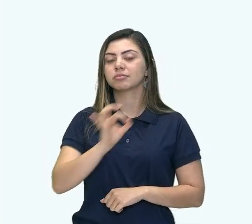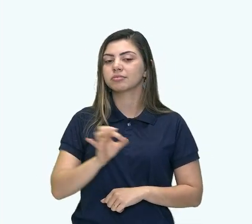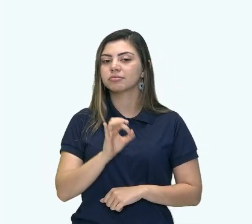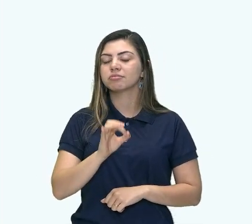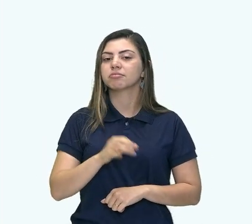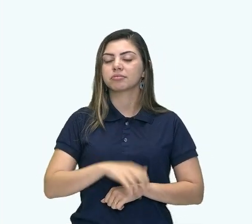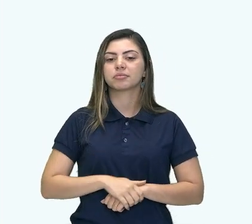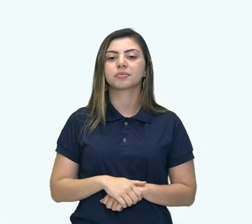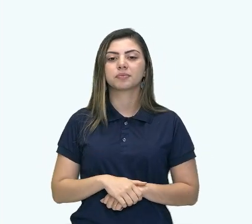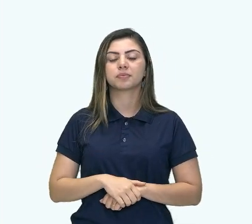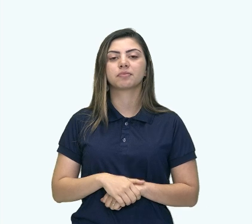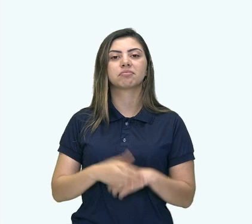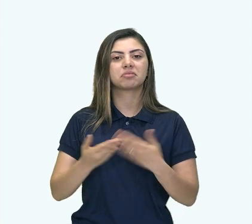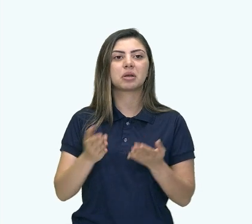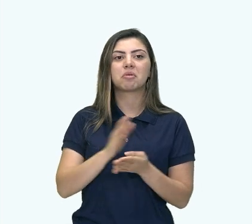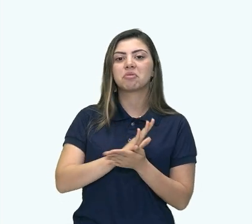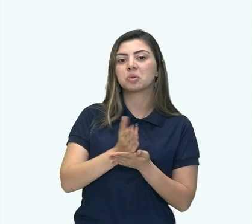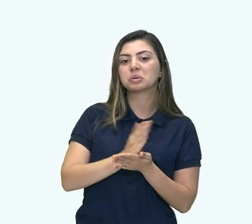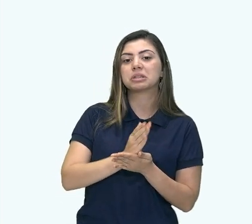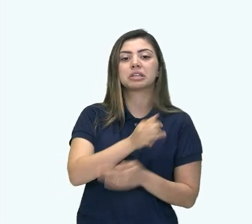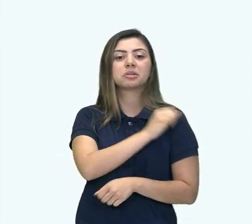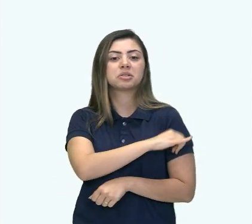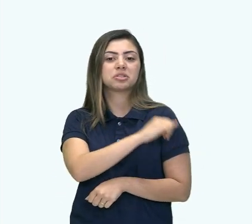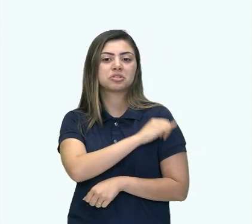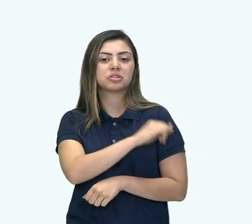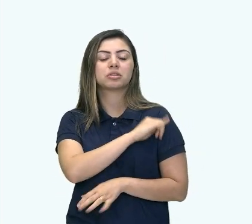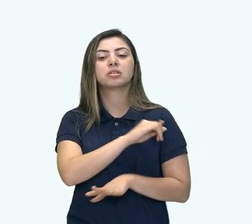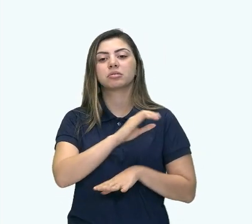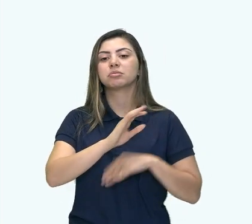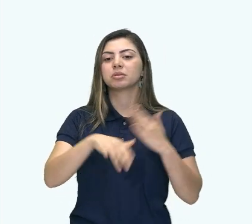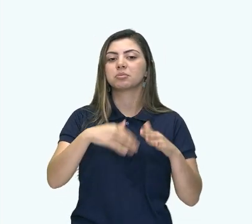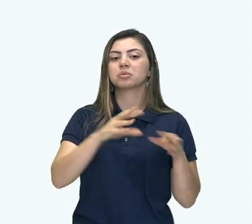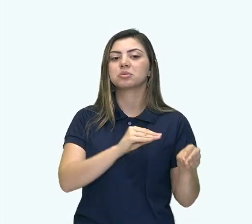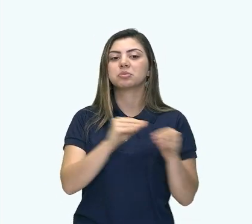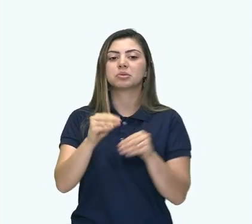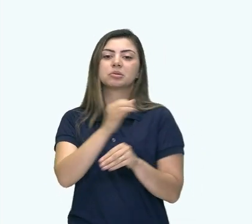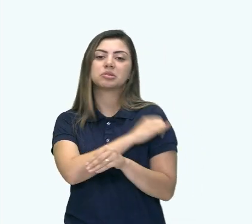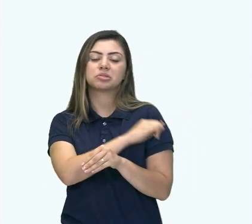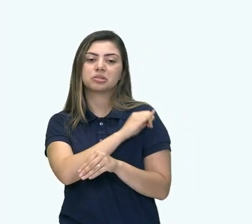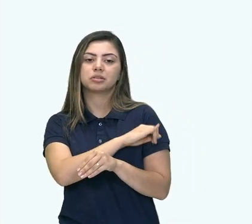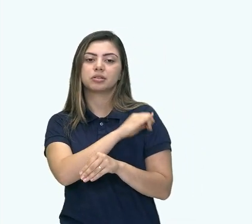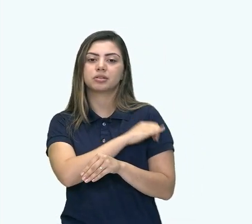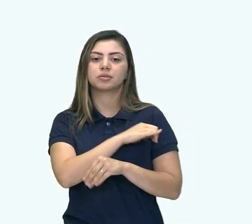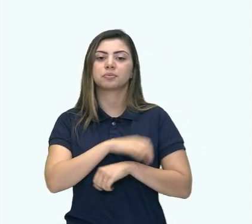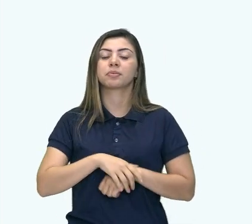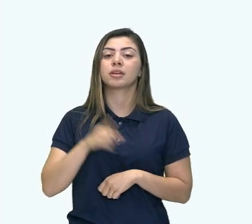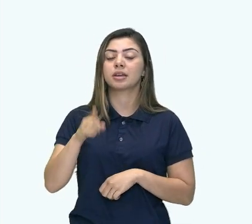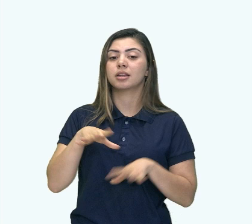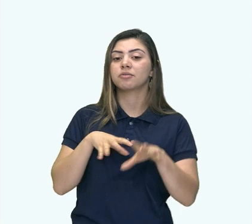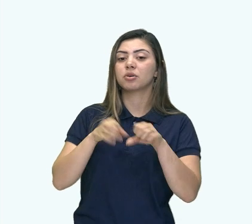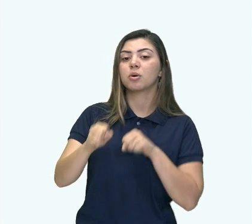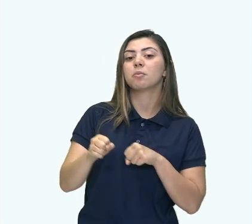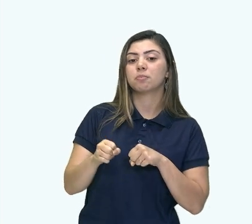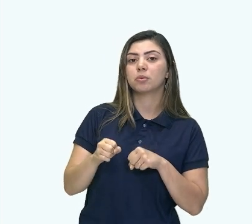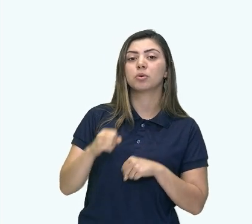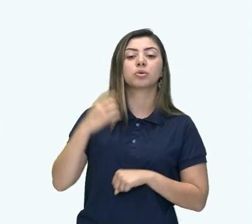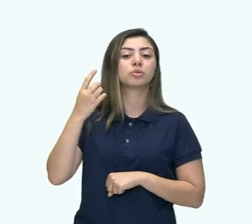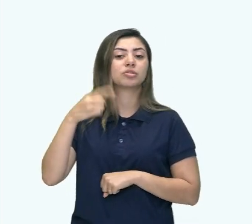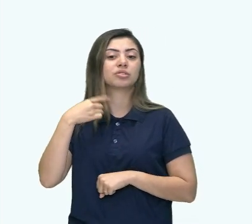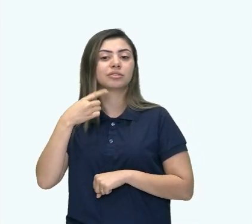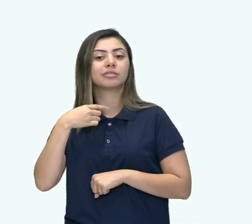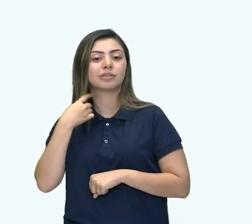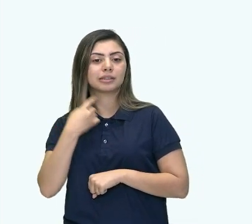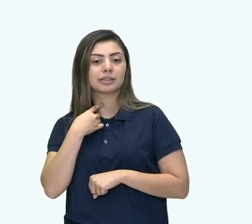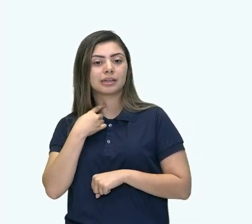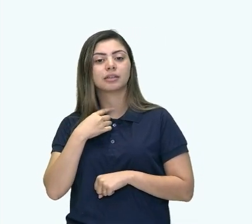ali fronteira com o Rio de Janeiro, e ele se muda justamente para o Rio de Janeiro ainda jovem. Formado em Direito, trabalhou como policial antes de se